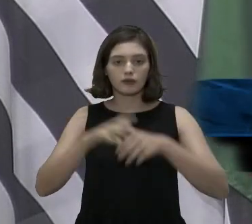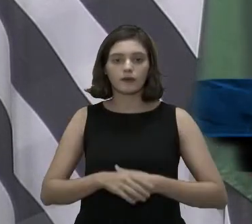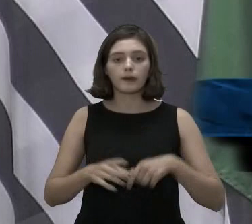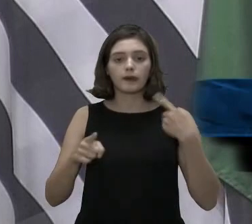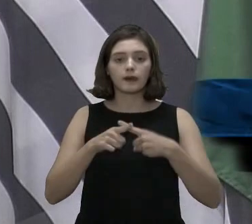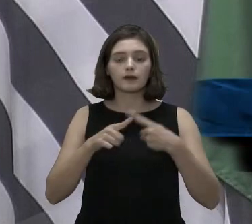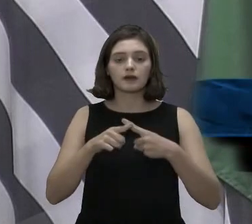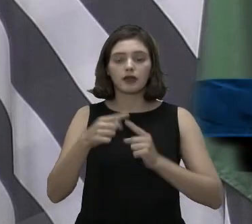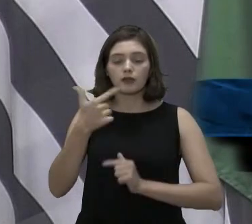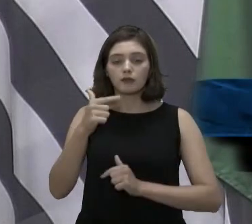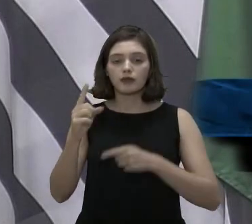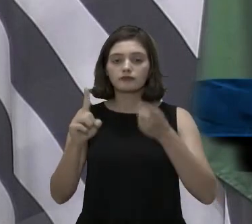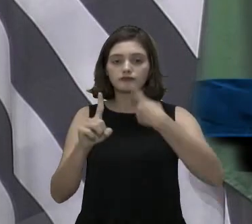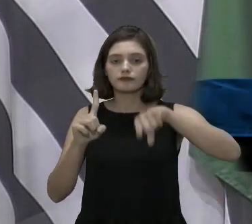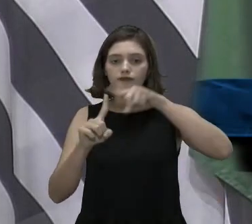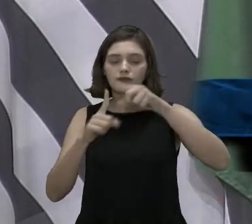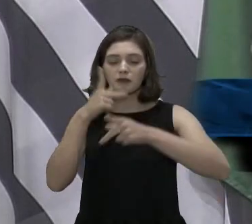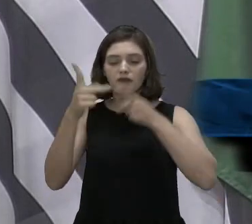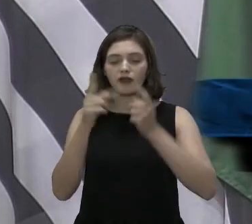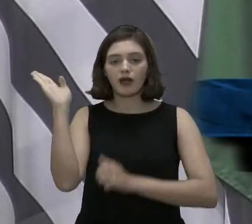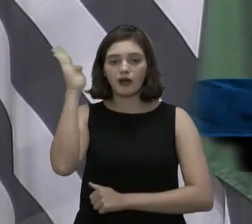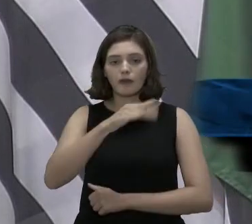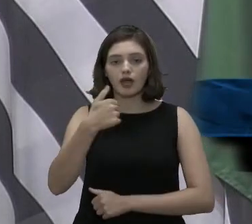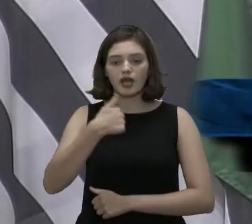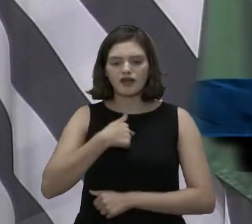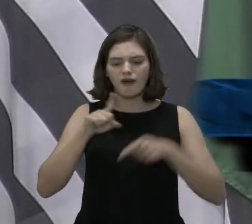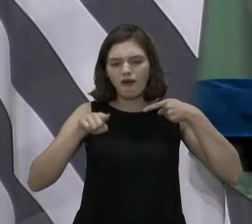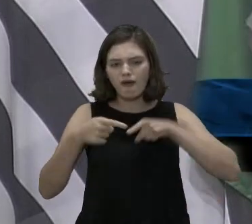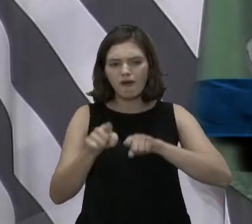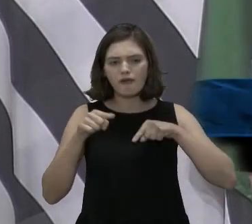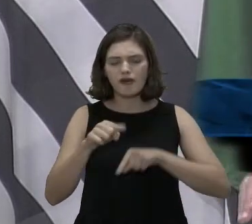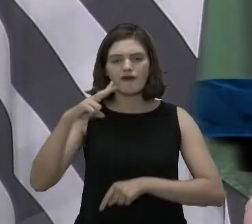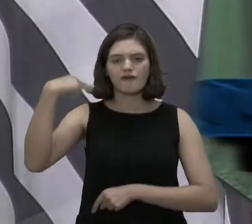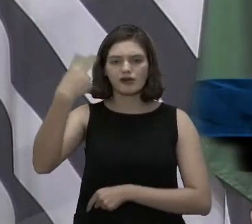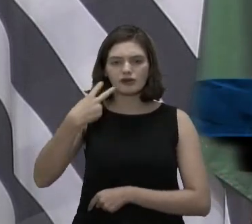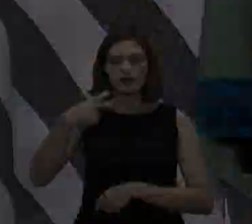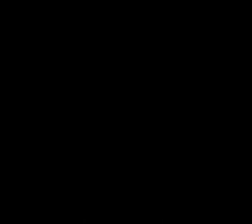para nada, só serve para lacração e ofender vereadores e essa casa.